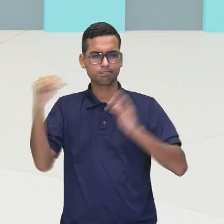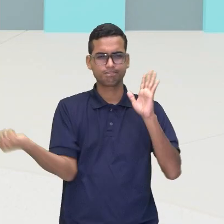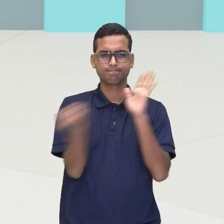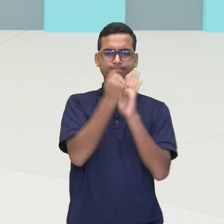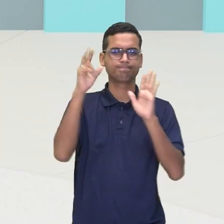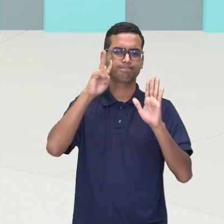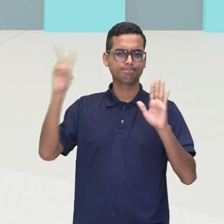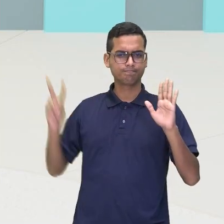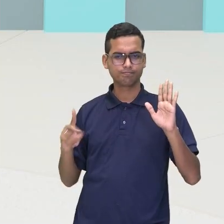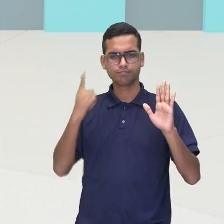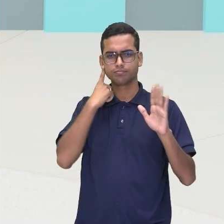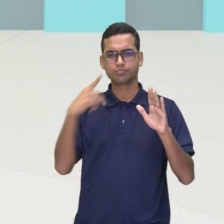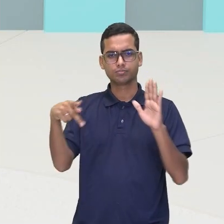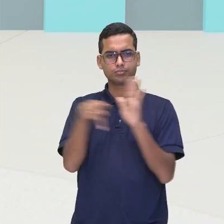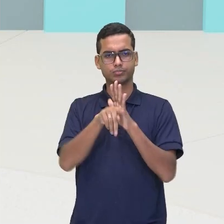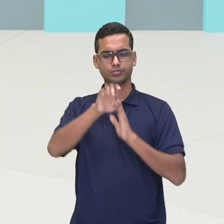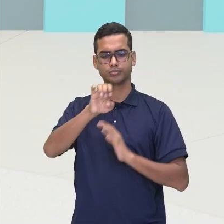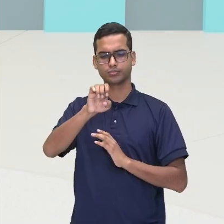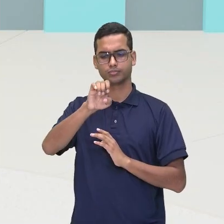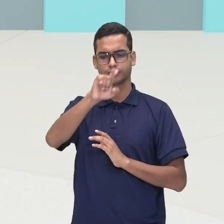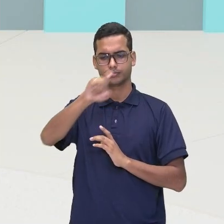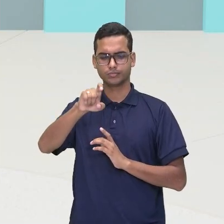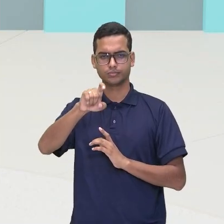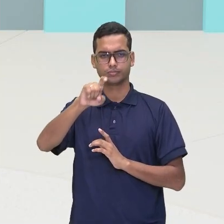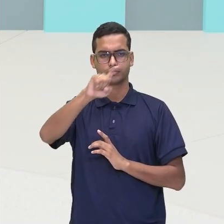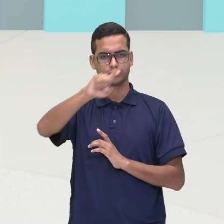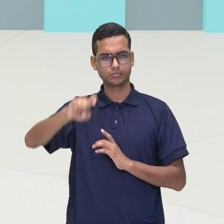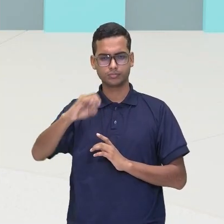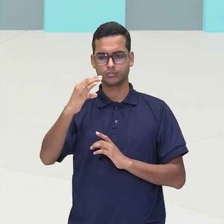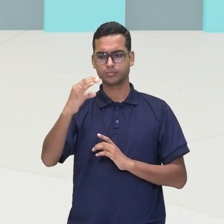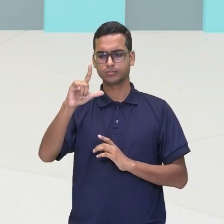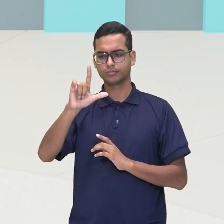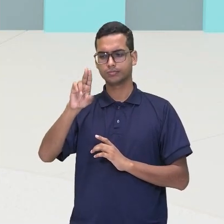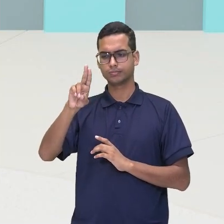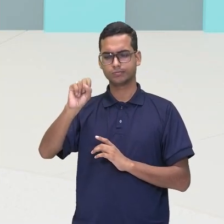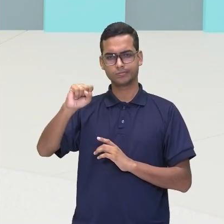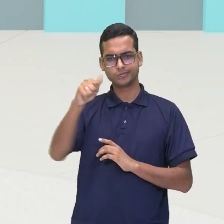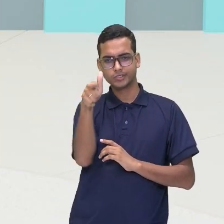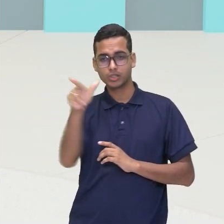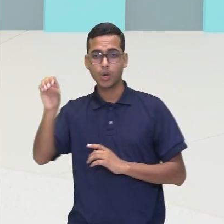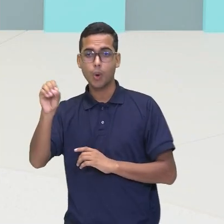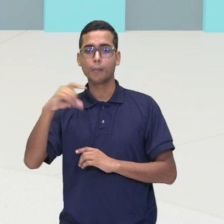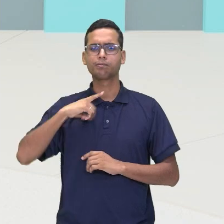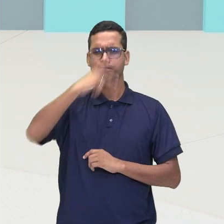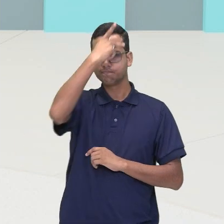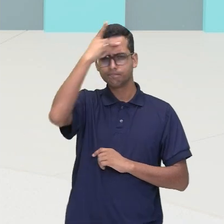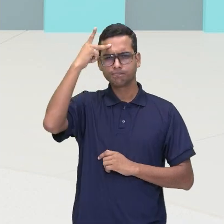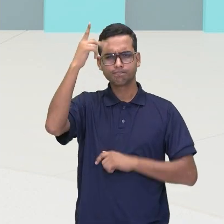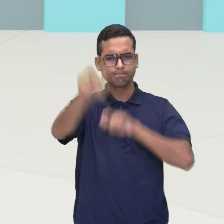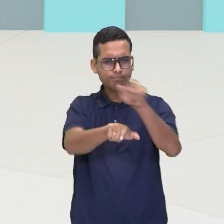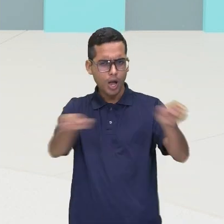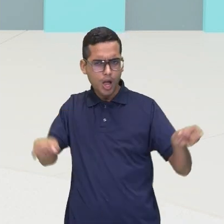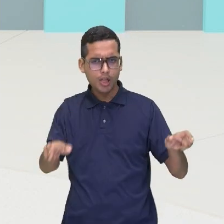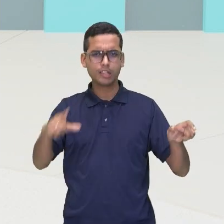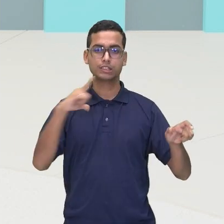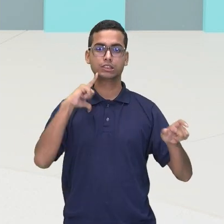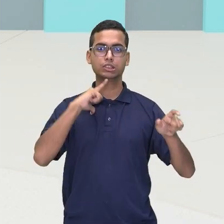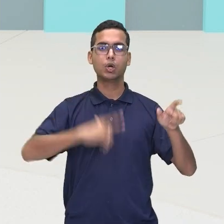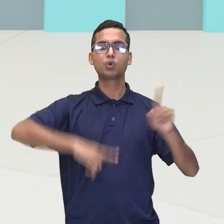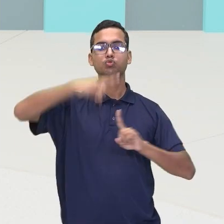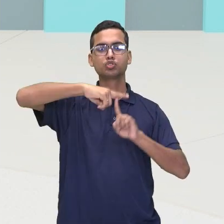nós chamamos de exclusão, onde as pessoas elas tinham que seguir um